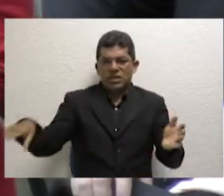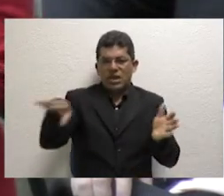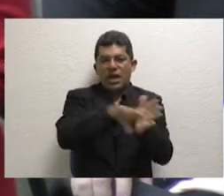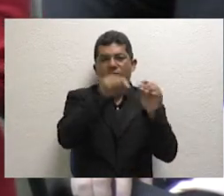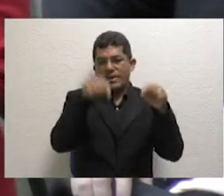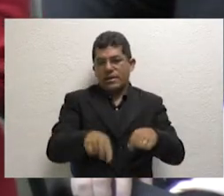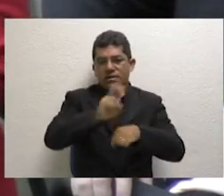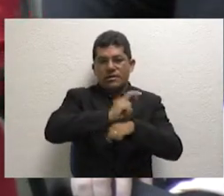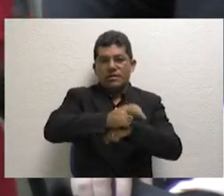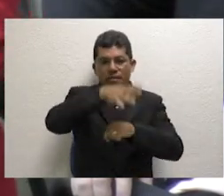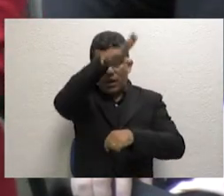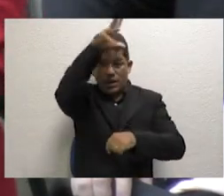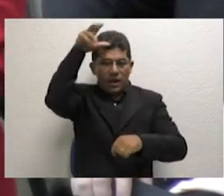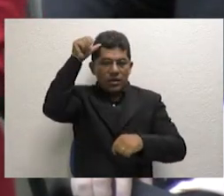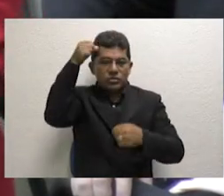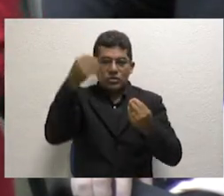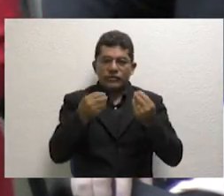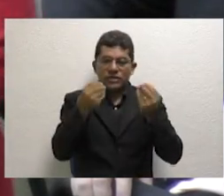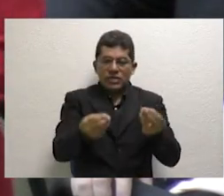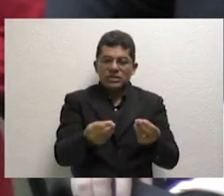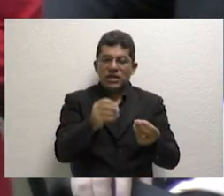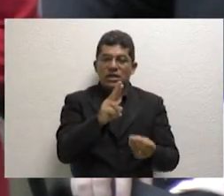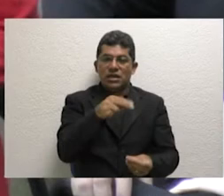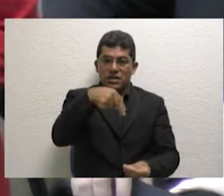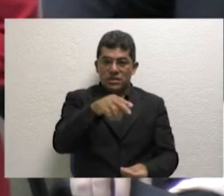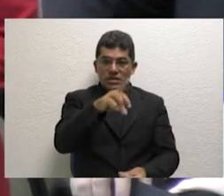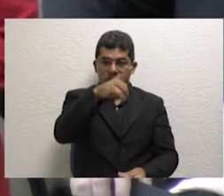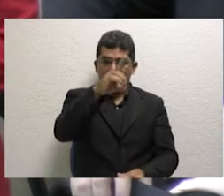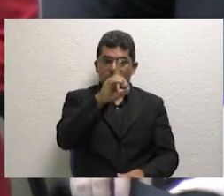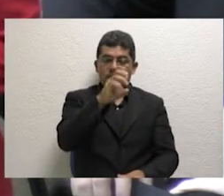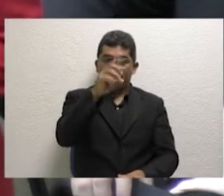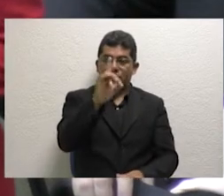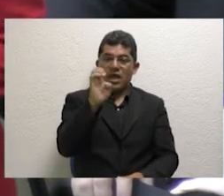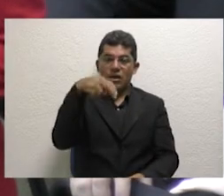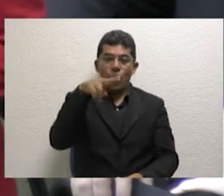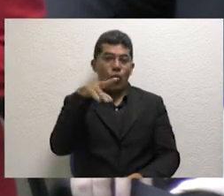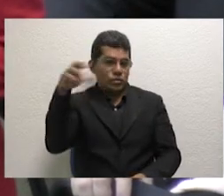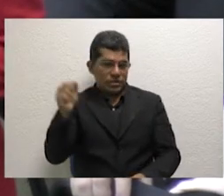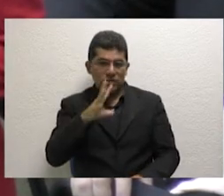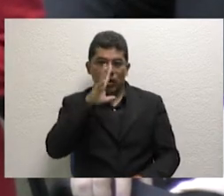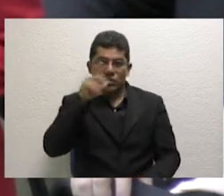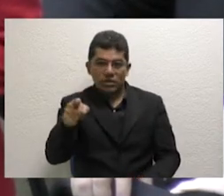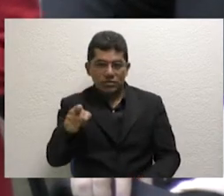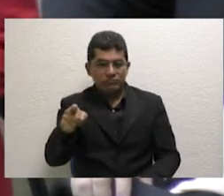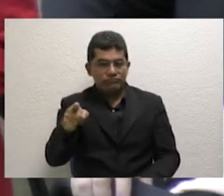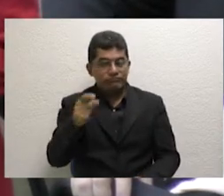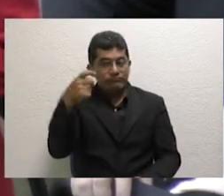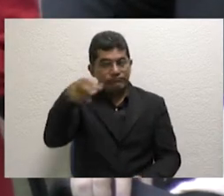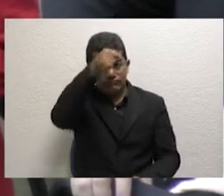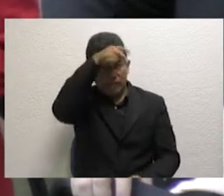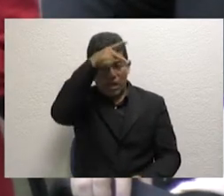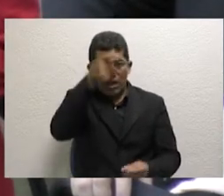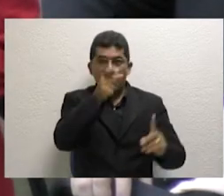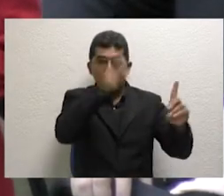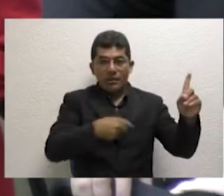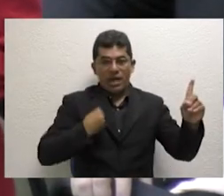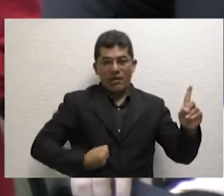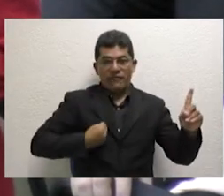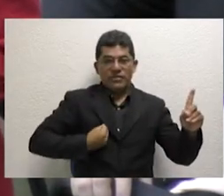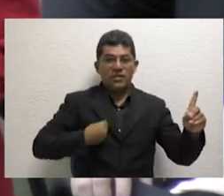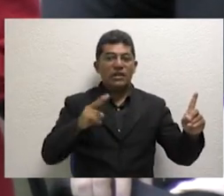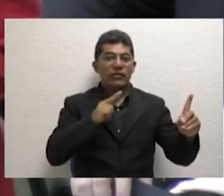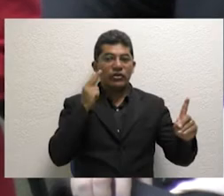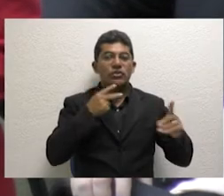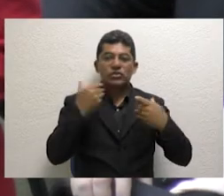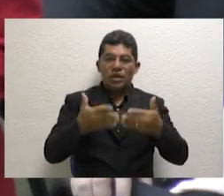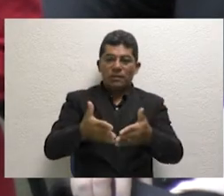vir aqui em Manaus trazer essa denúncia quanto a integridade física da vereadora Suelen nós já